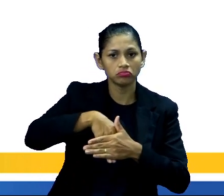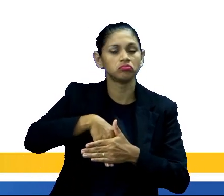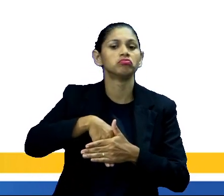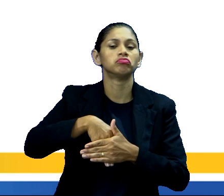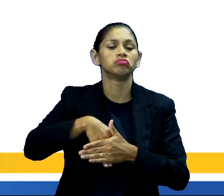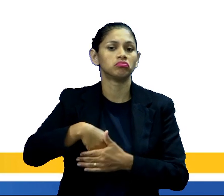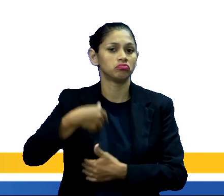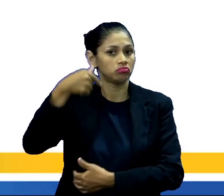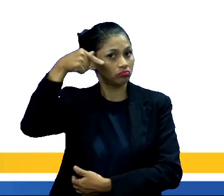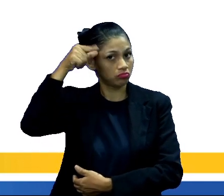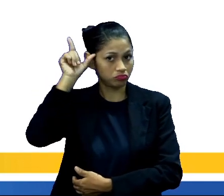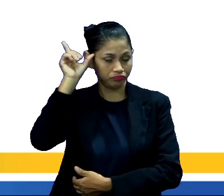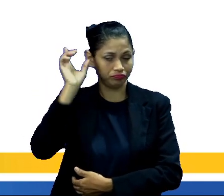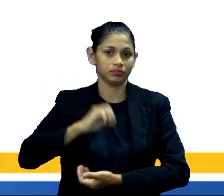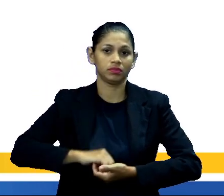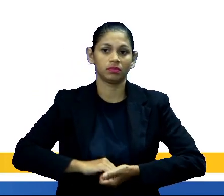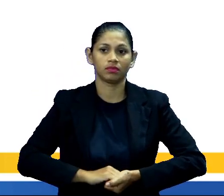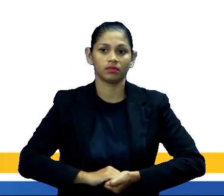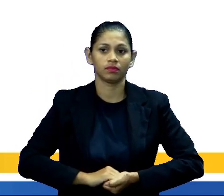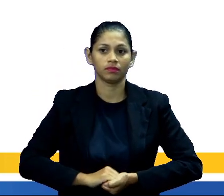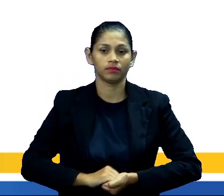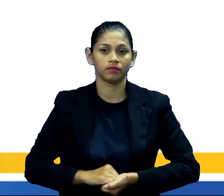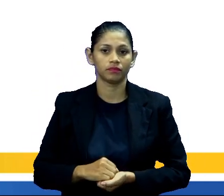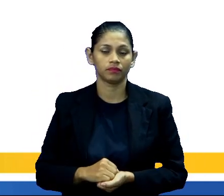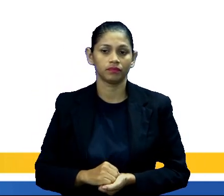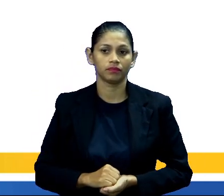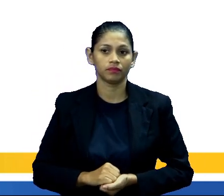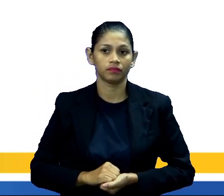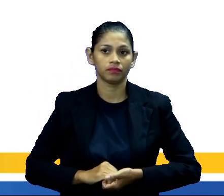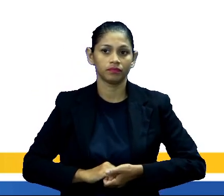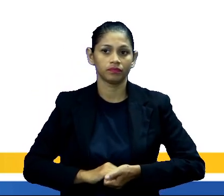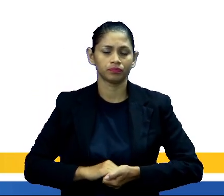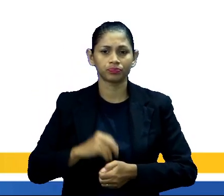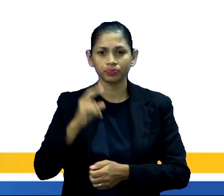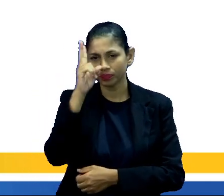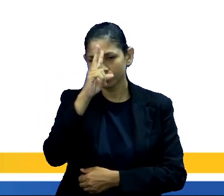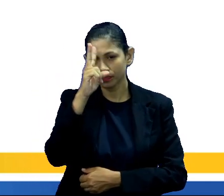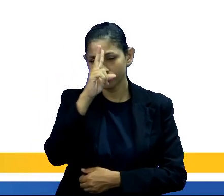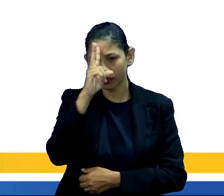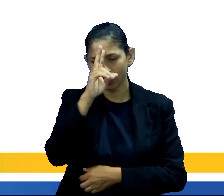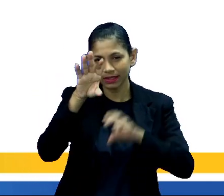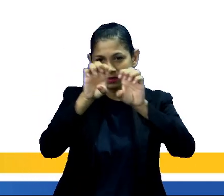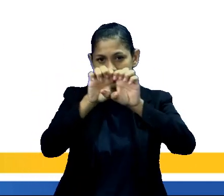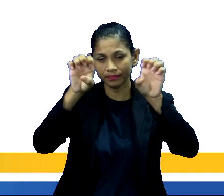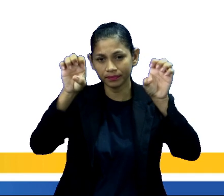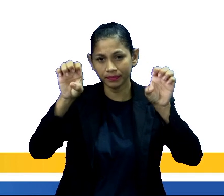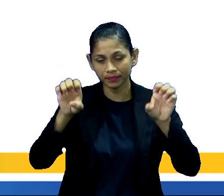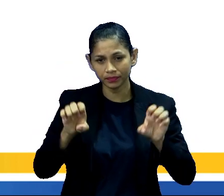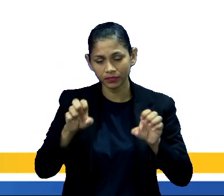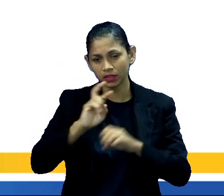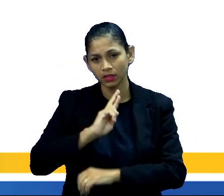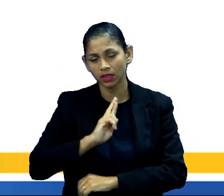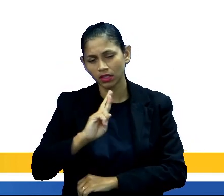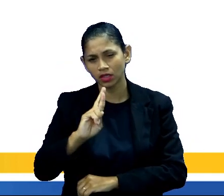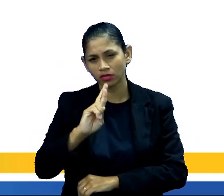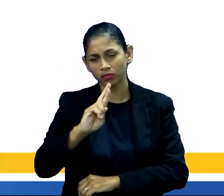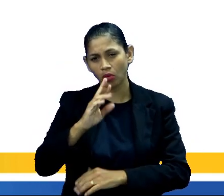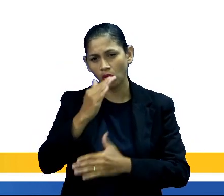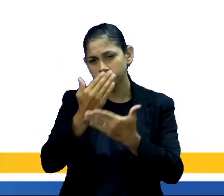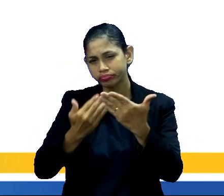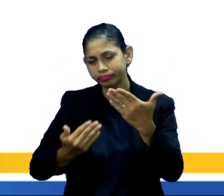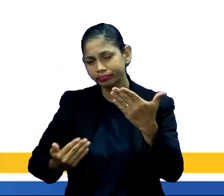não joguei futebol ontem, ok? Lembrando ali que na estrutura de uma resposta